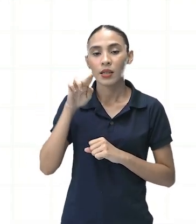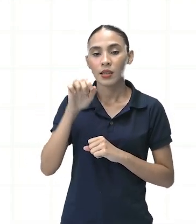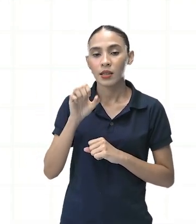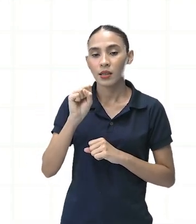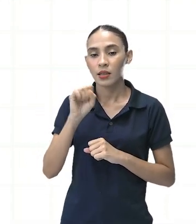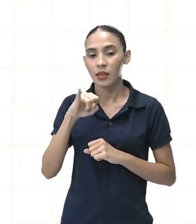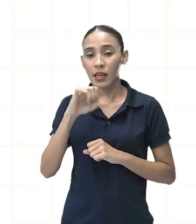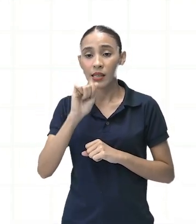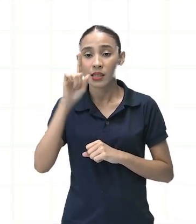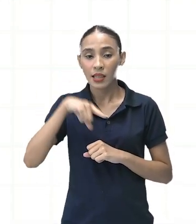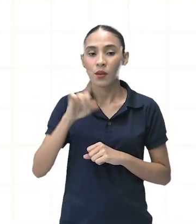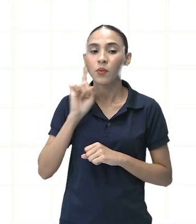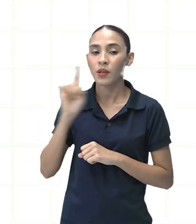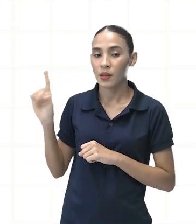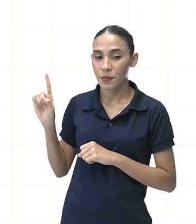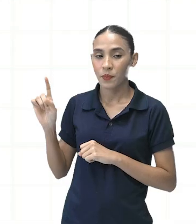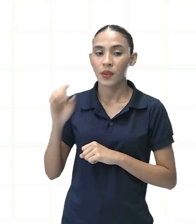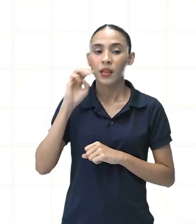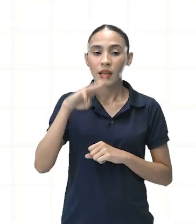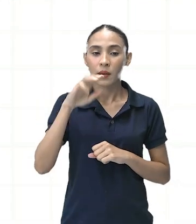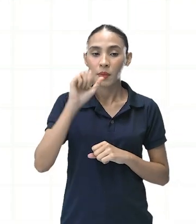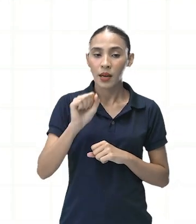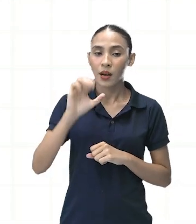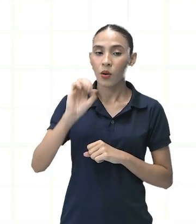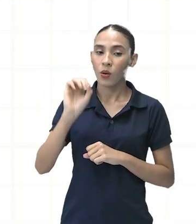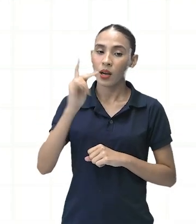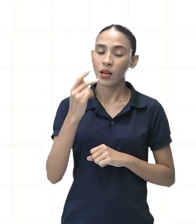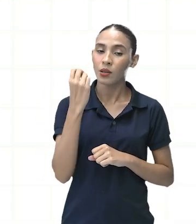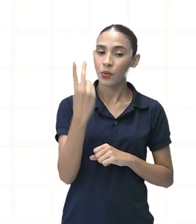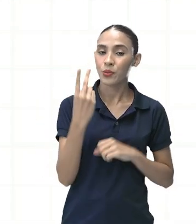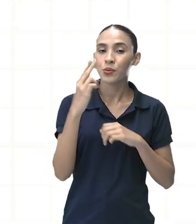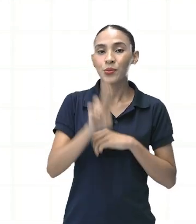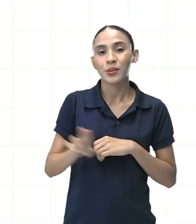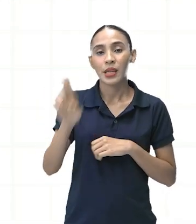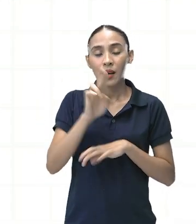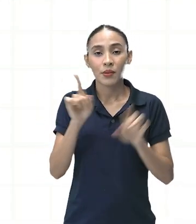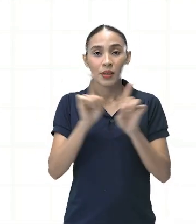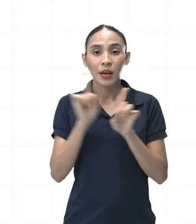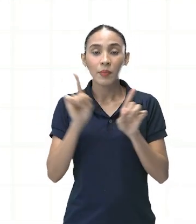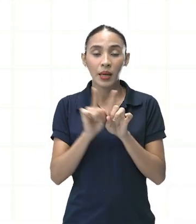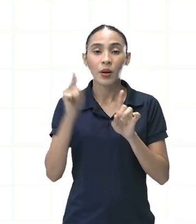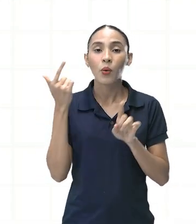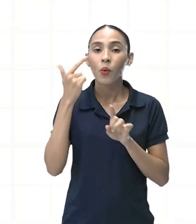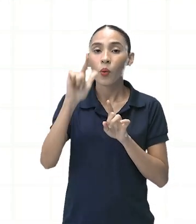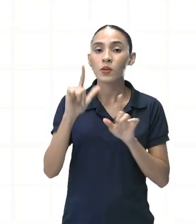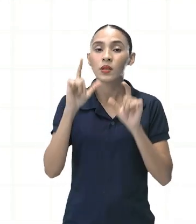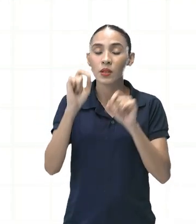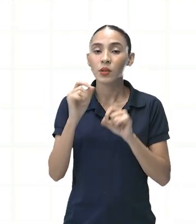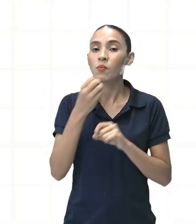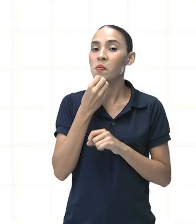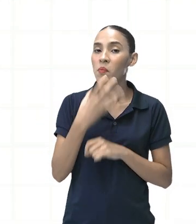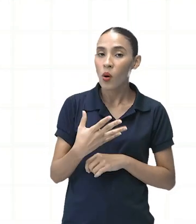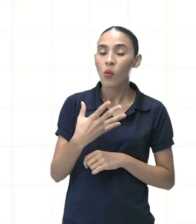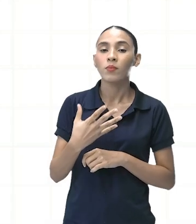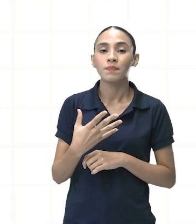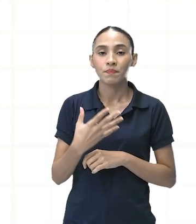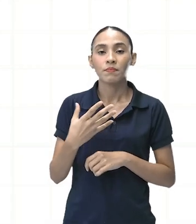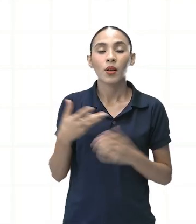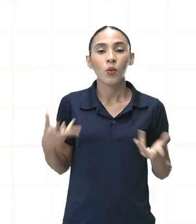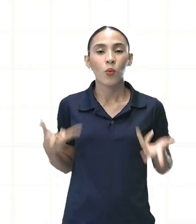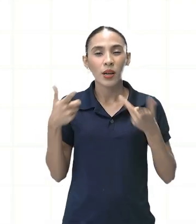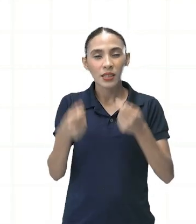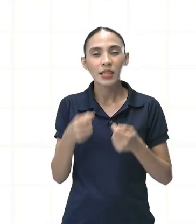de magnésia, que é o hidróxido de magnésio, utilizado então dessa maneira para promover um